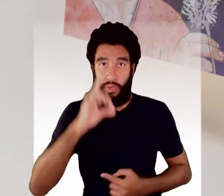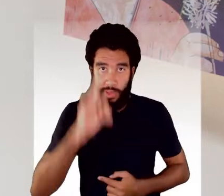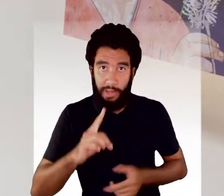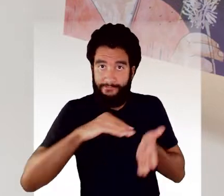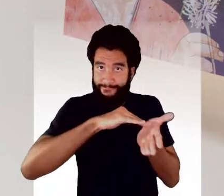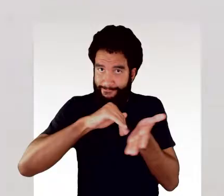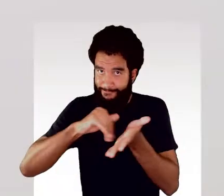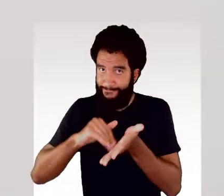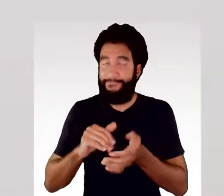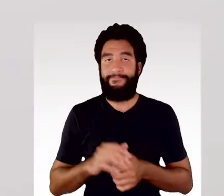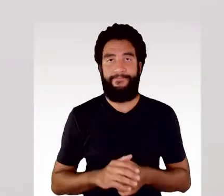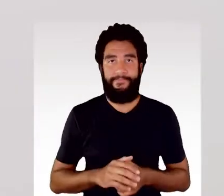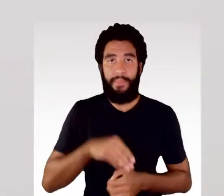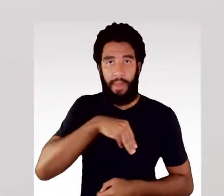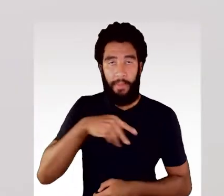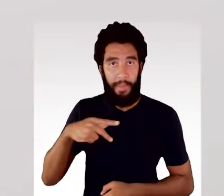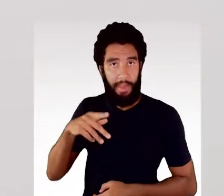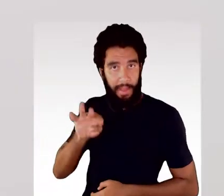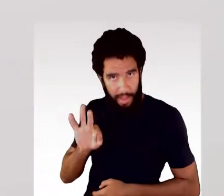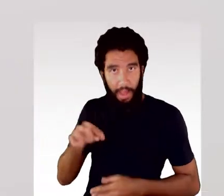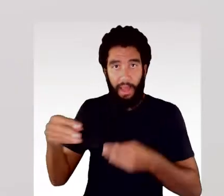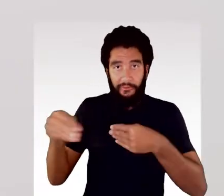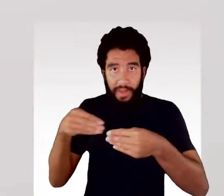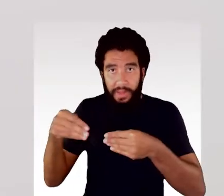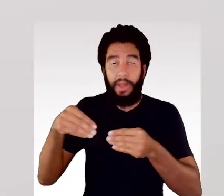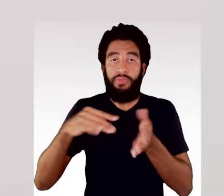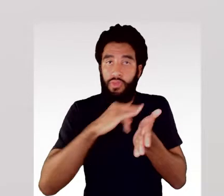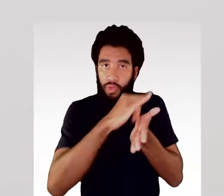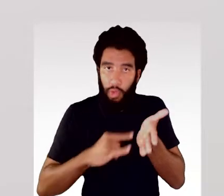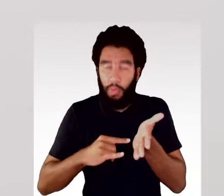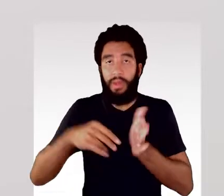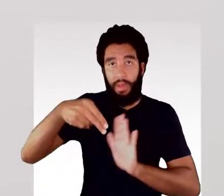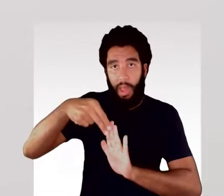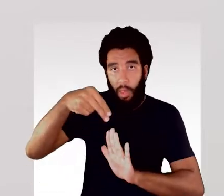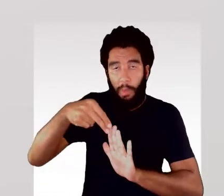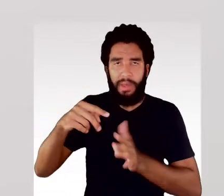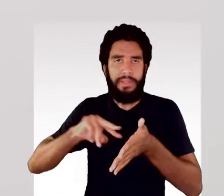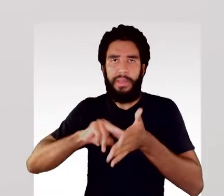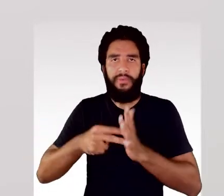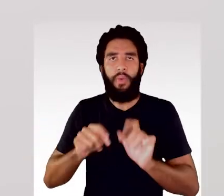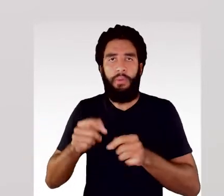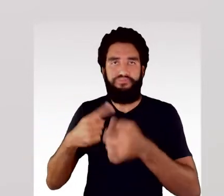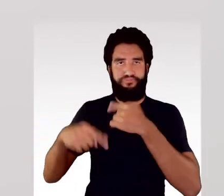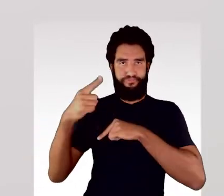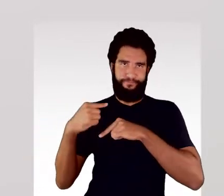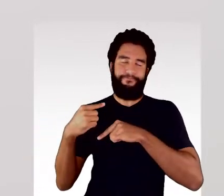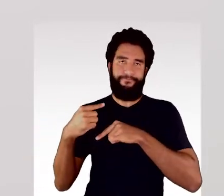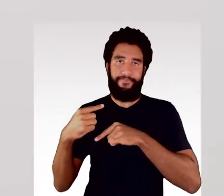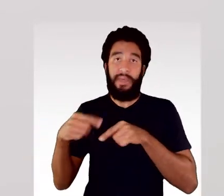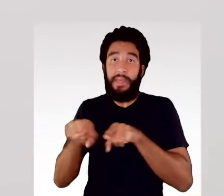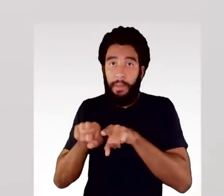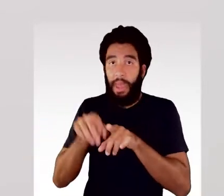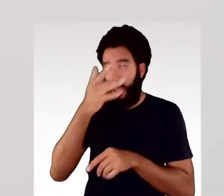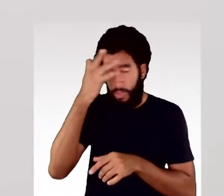dos trabalhadores. Para o Ministério Público do Trabalho, a flexibilização da norma significa um retrocesso e coloca a vida dos trabalhadores